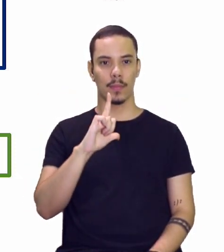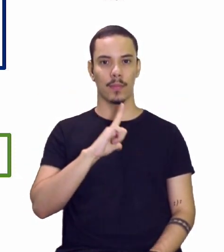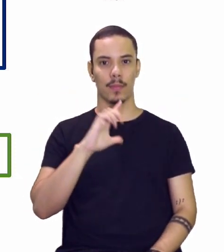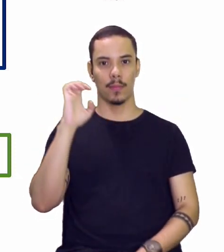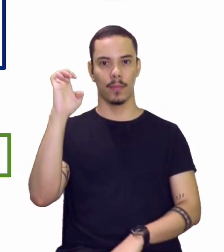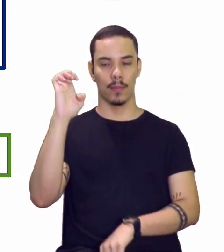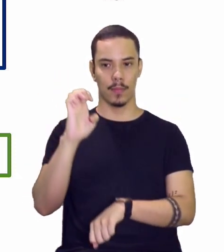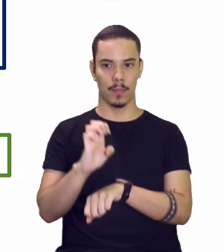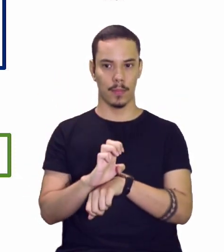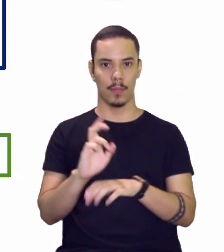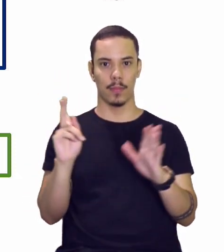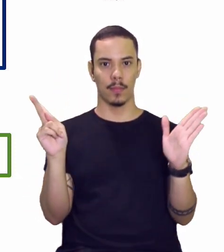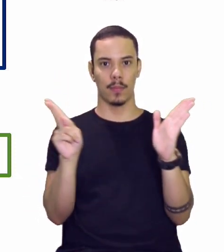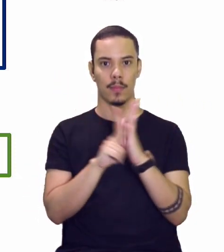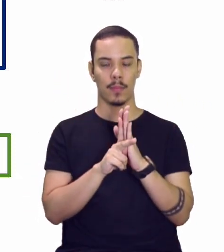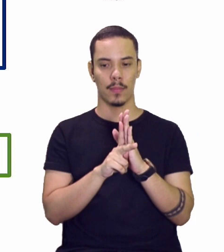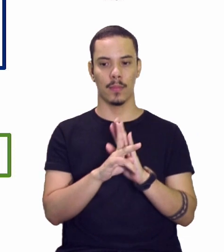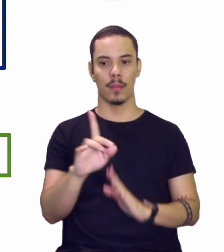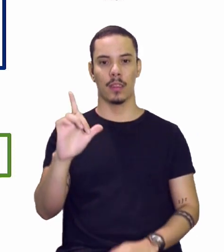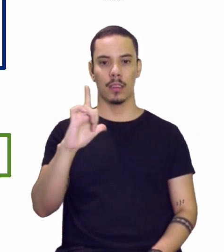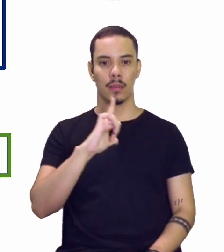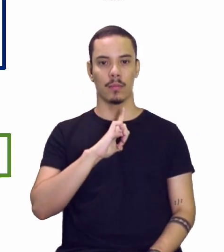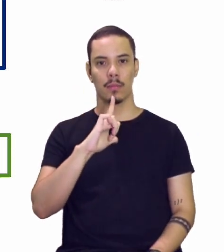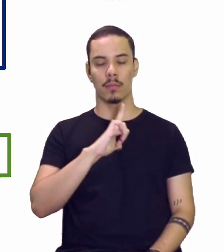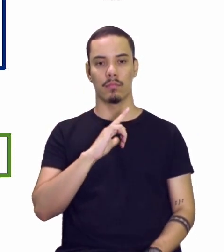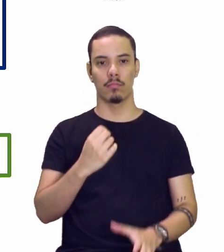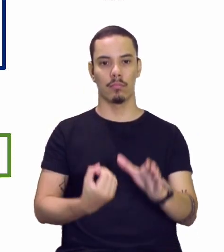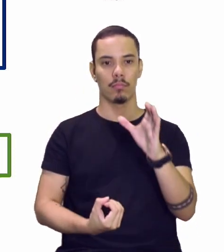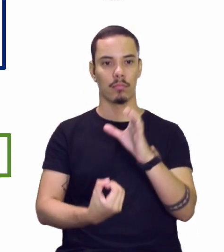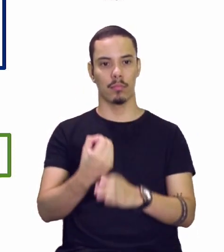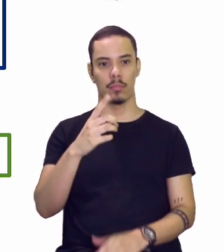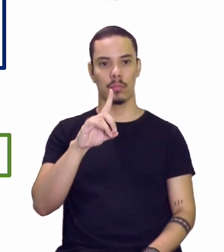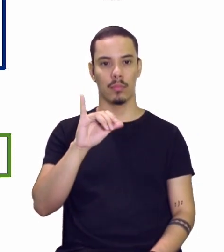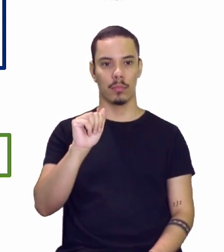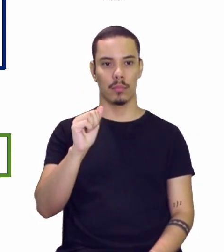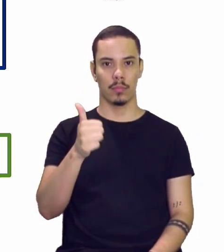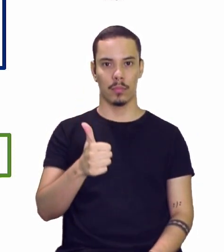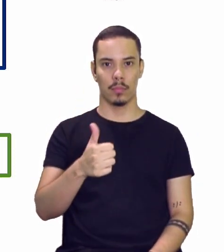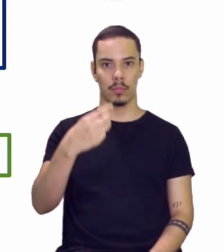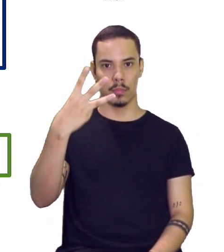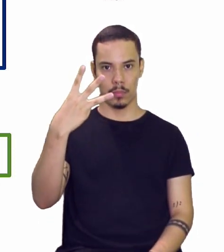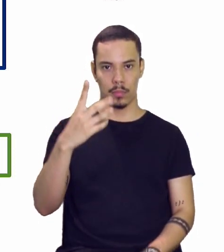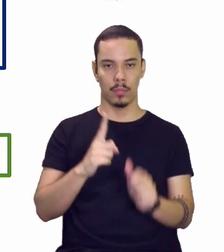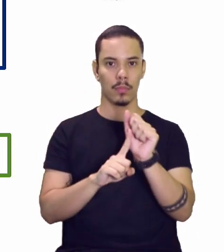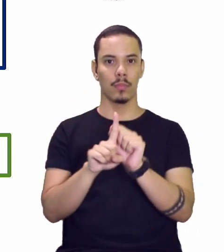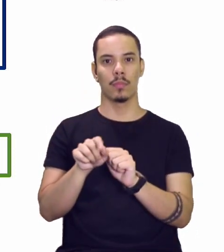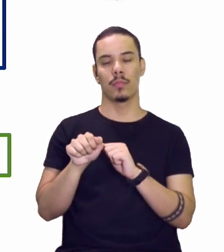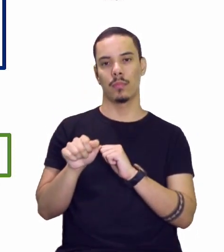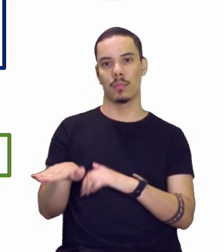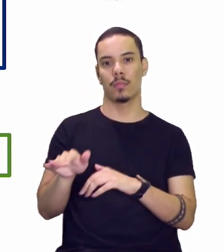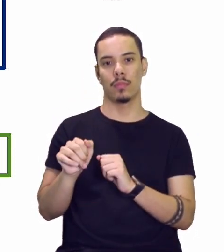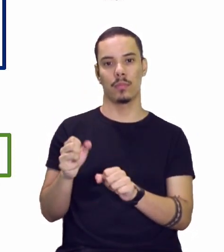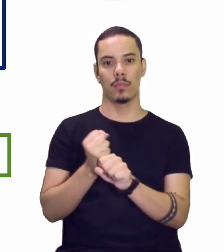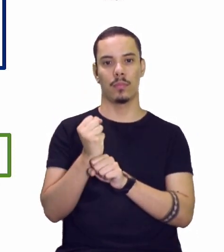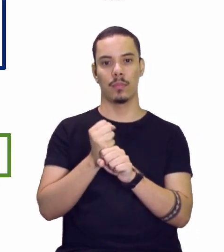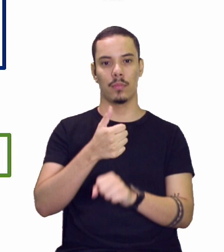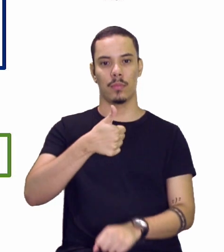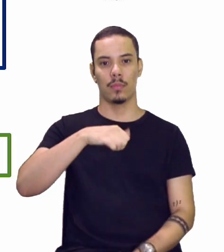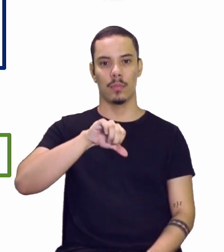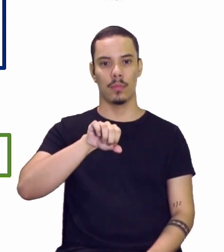estado que teve a sua origem no dia 13 de setembro de